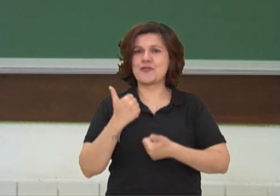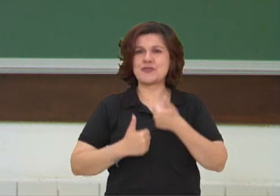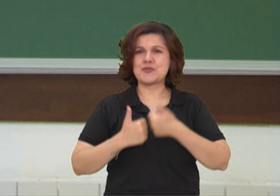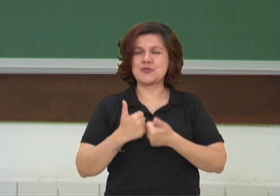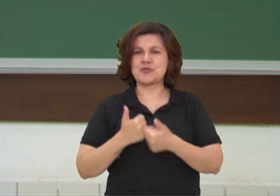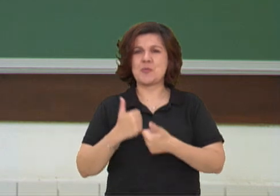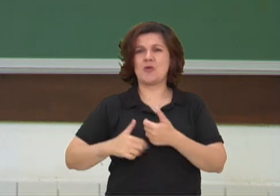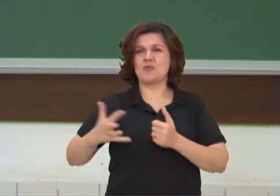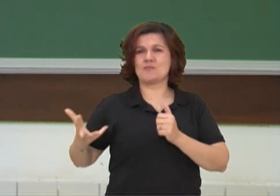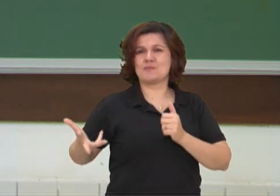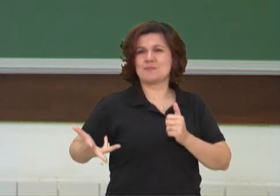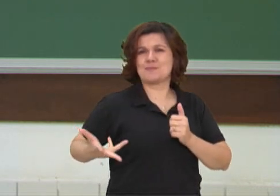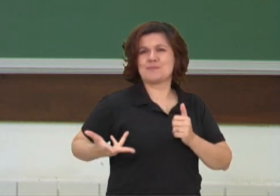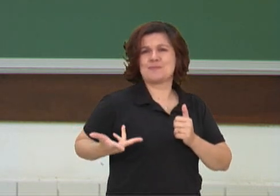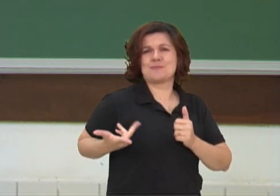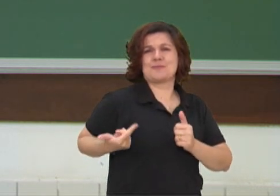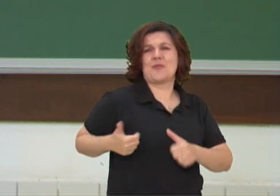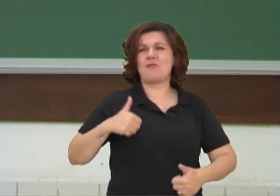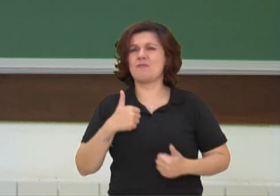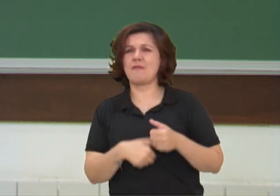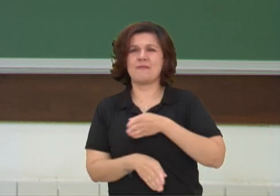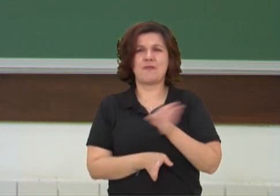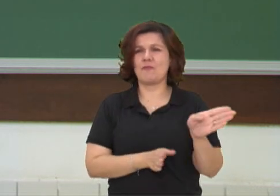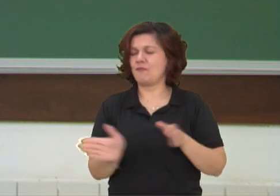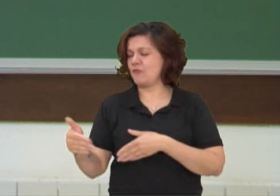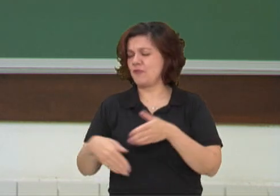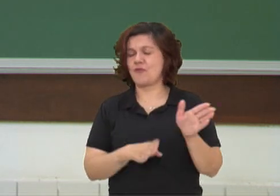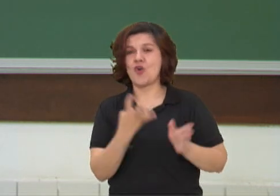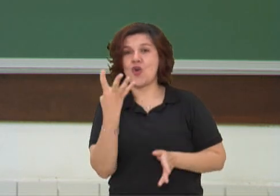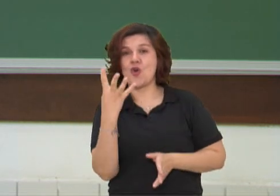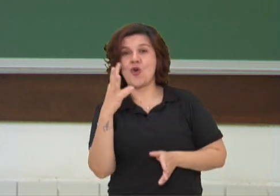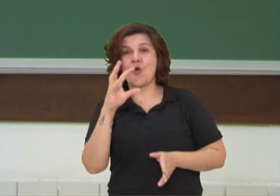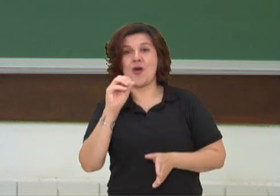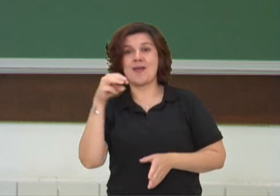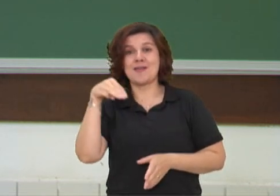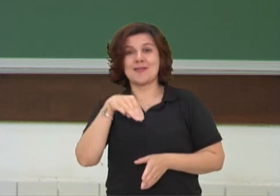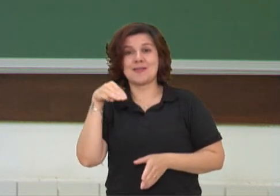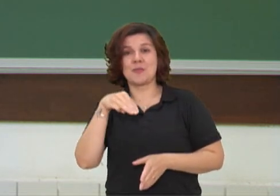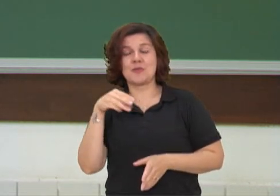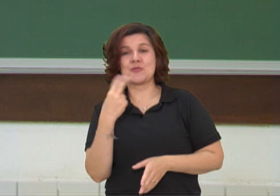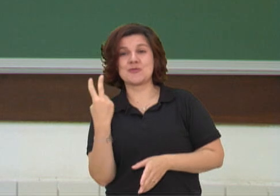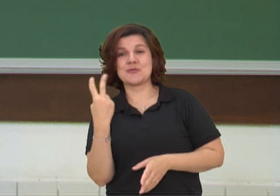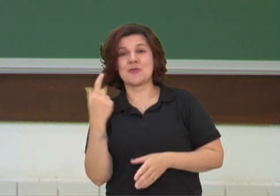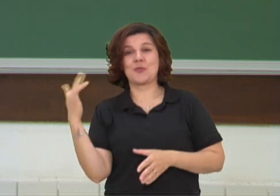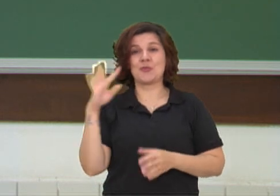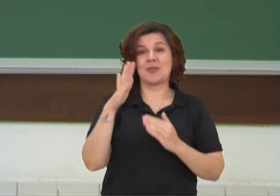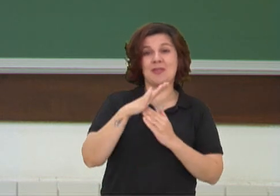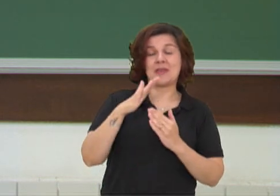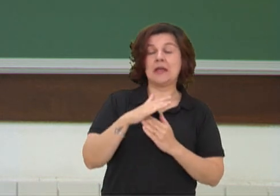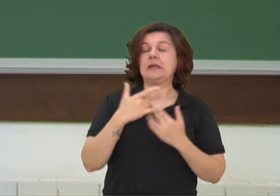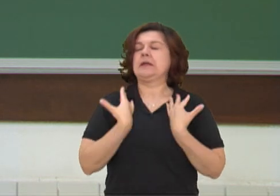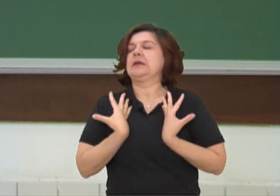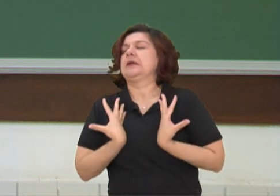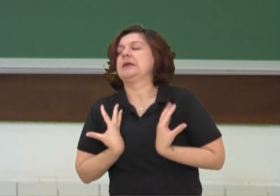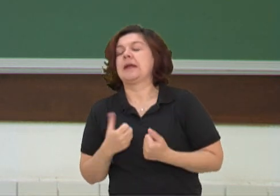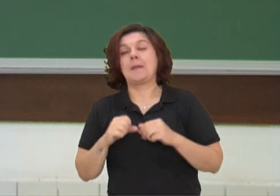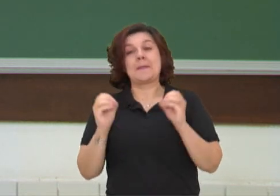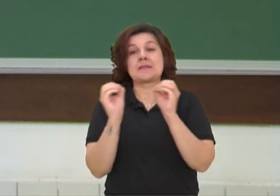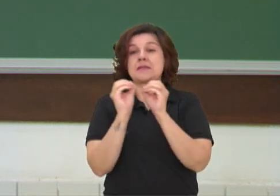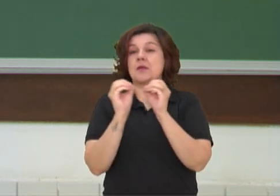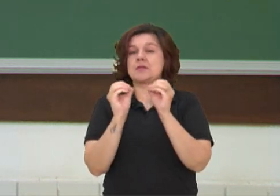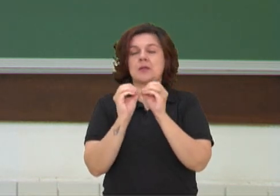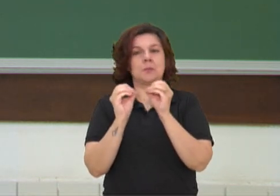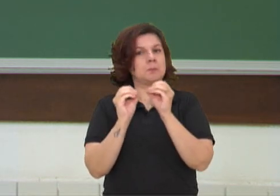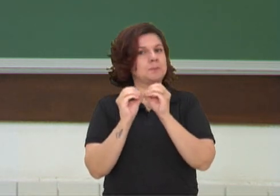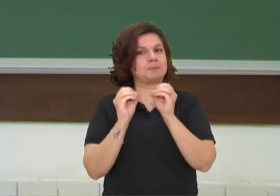já está lá aos 40 do segundo tempo e você está ali cansado, você já quer que o jogo encerre, o jogo está empatado ali 0-0.